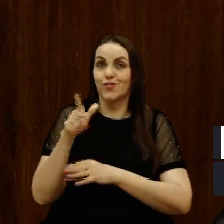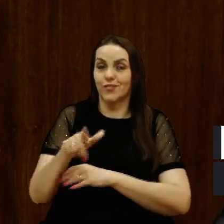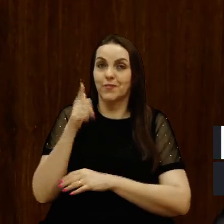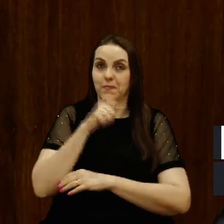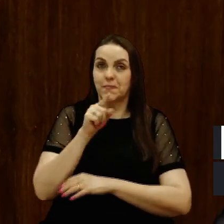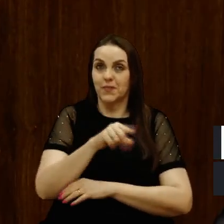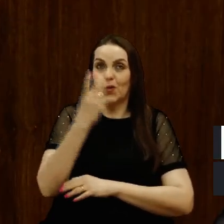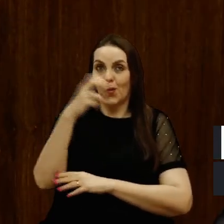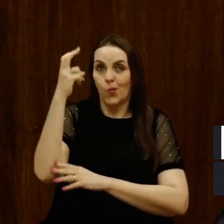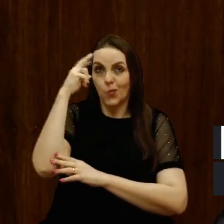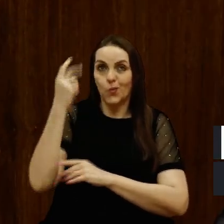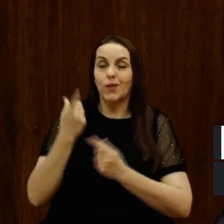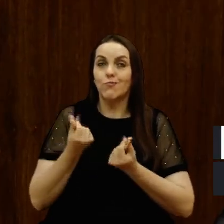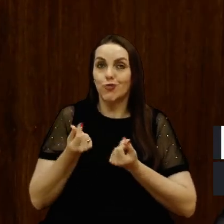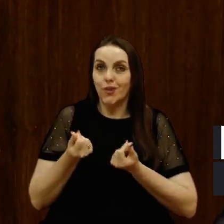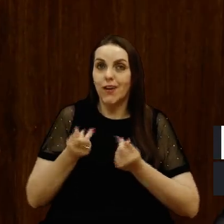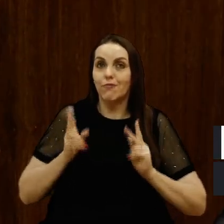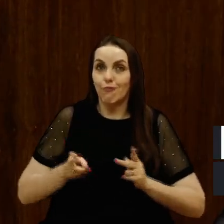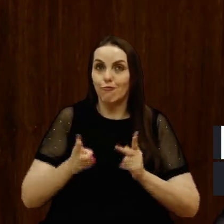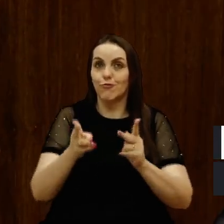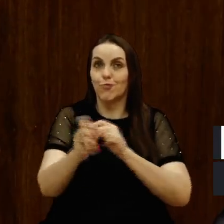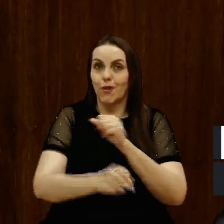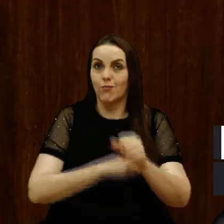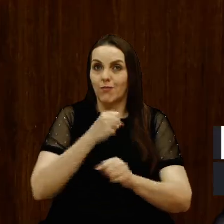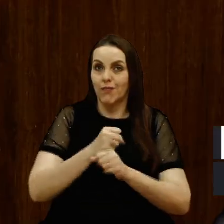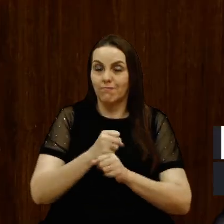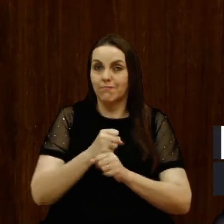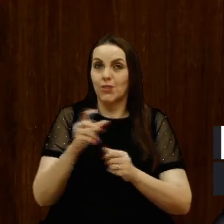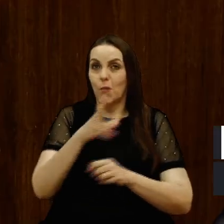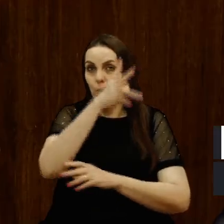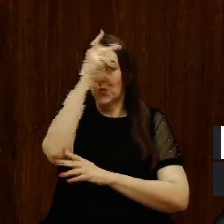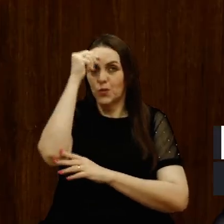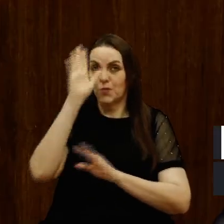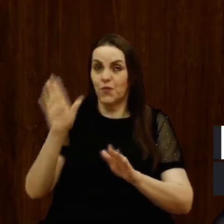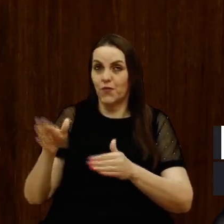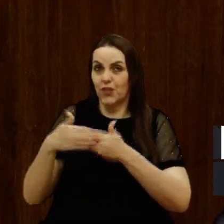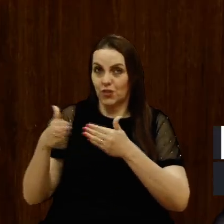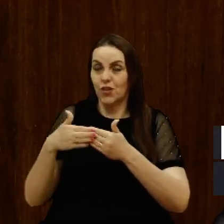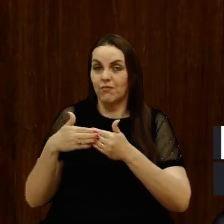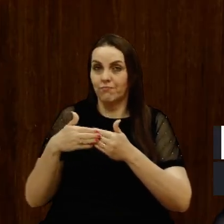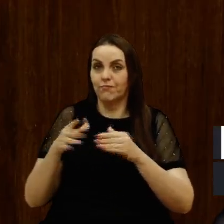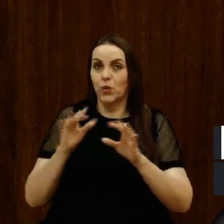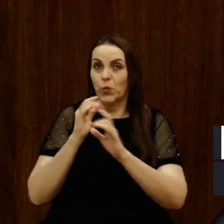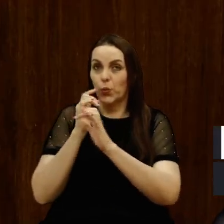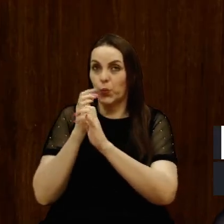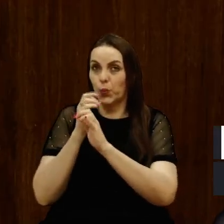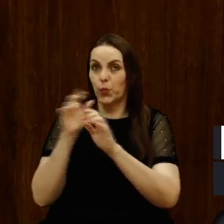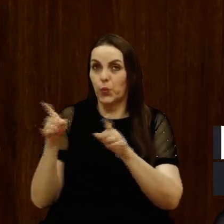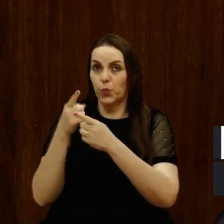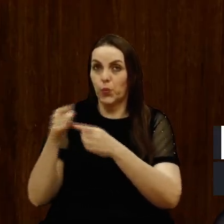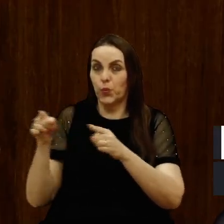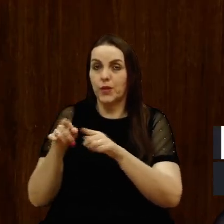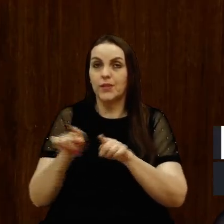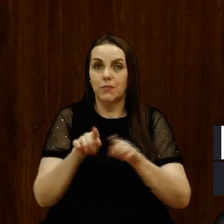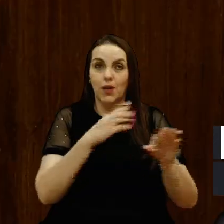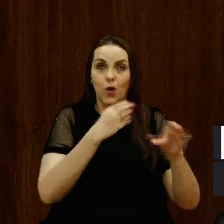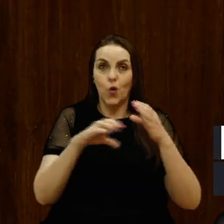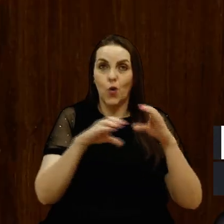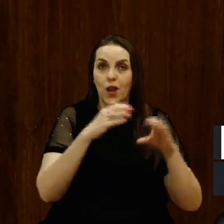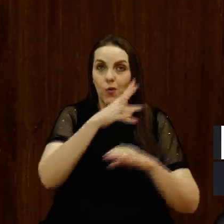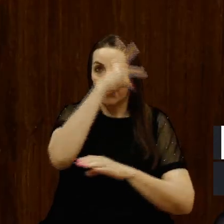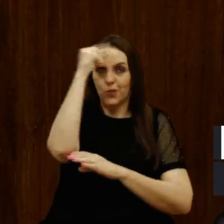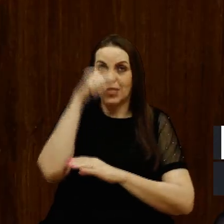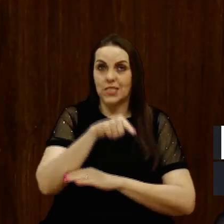culturais tenham dinheiro para se manter no próximo ano, senão o município vai fechar tanto a Orquestra de Sopros quanto o Coral Municipal, que